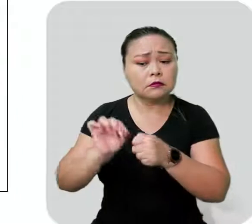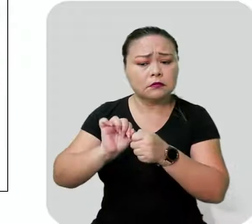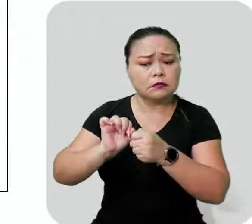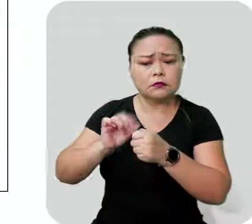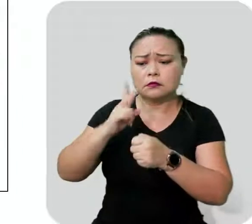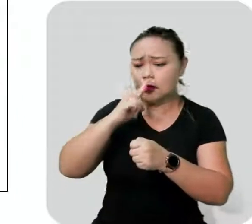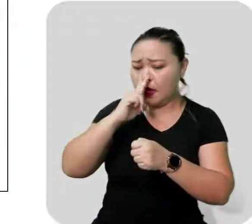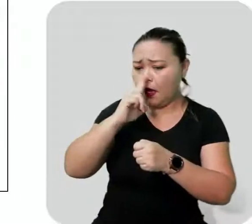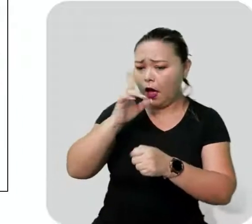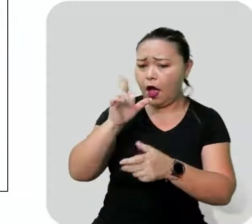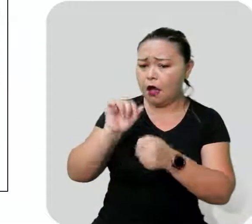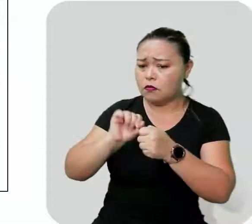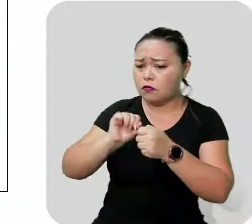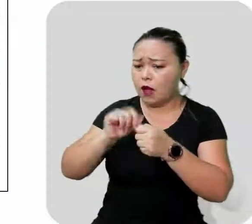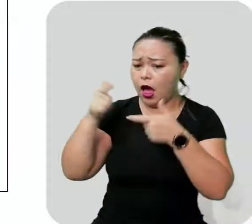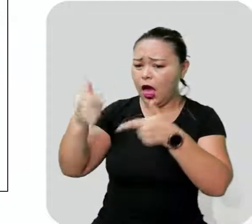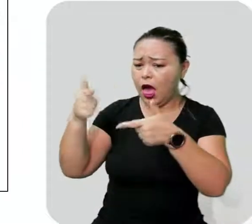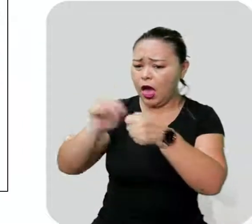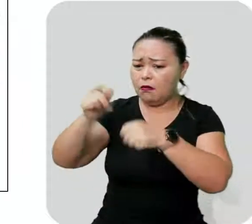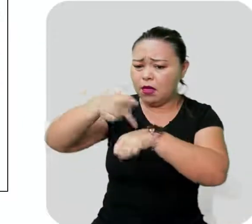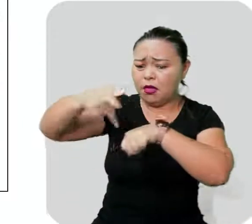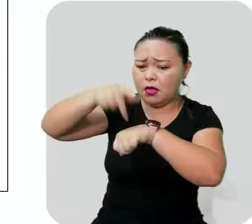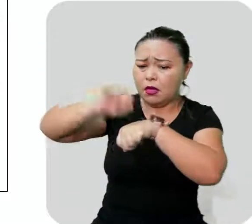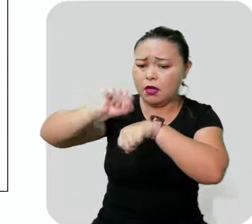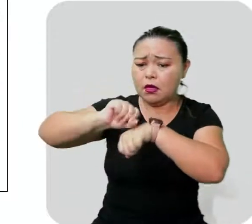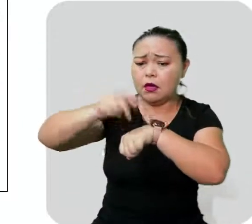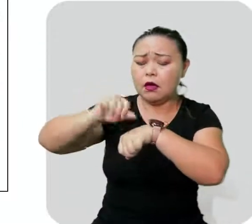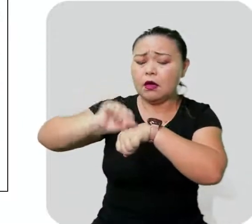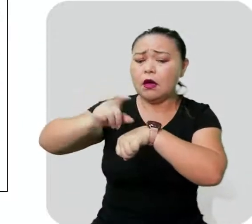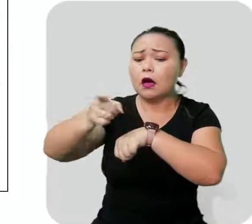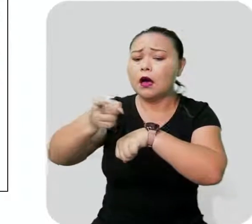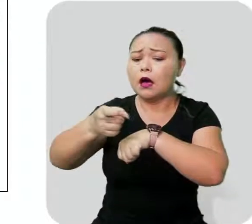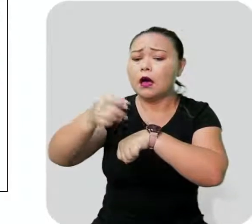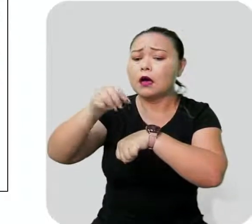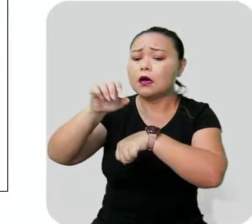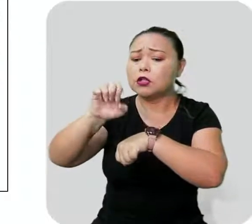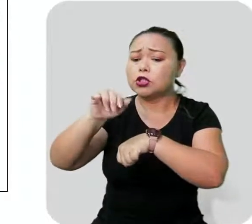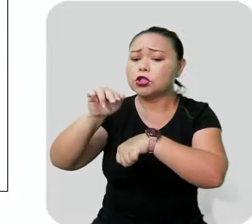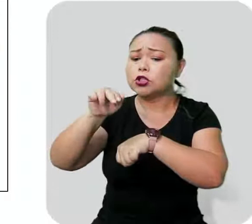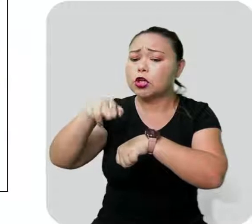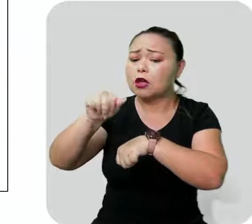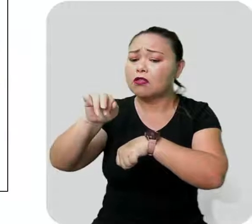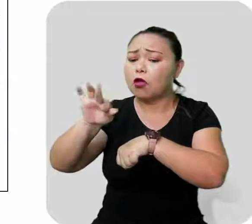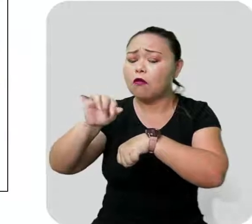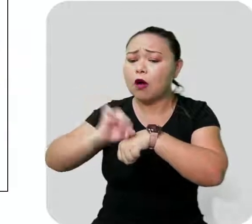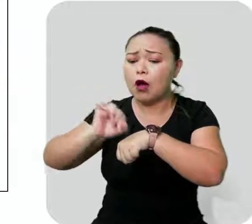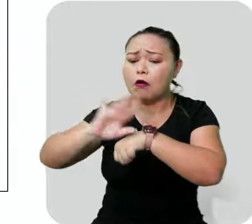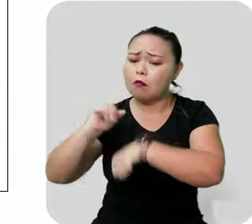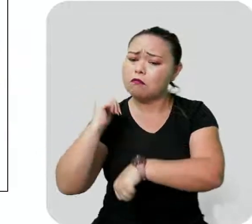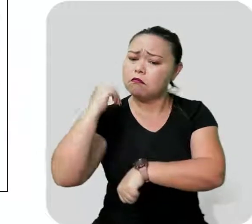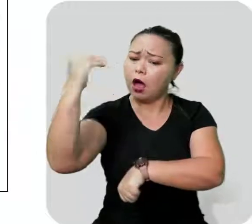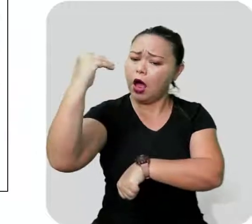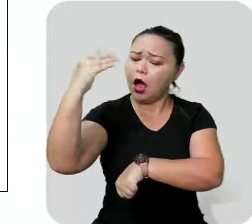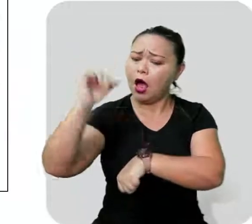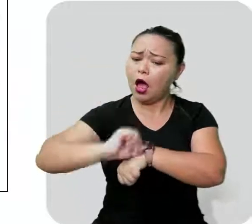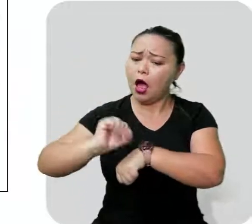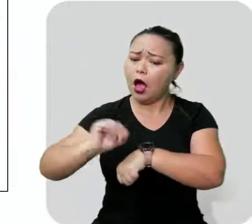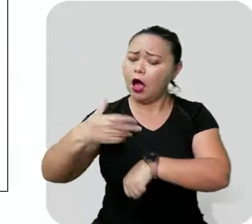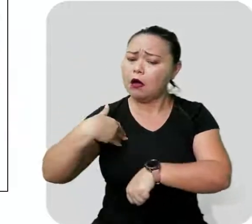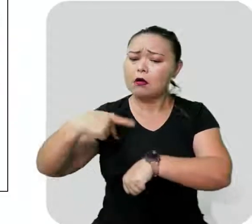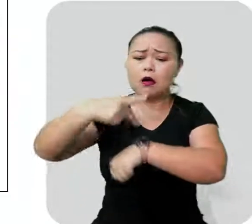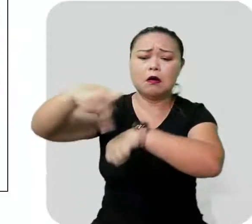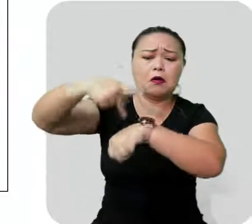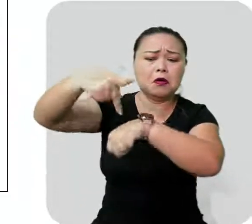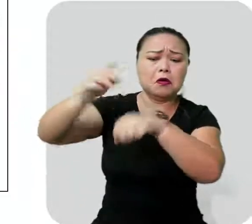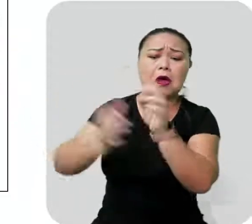né e xenofobia né fecha de países Isso é uma fala de superioridade de